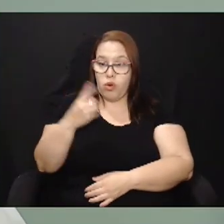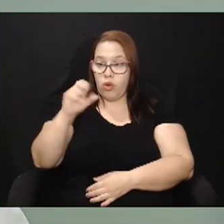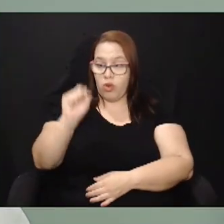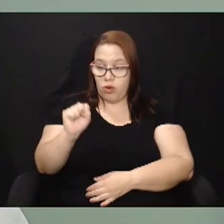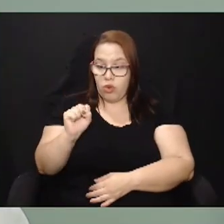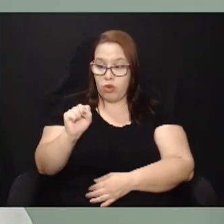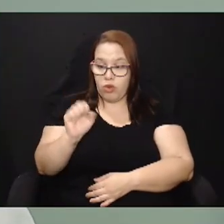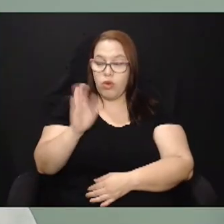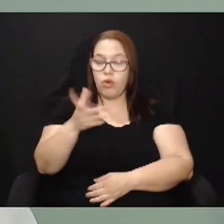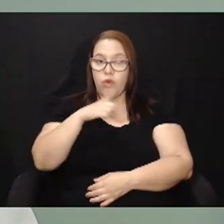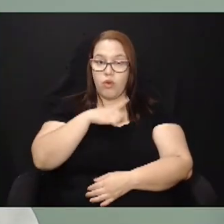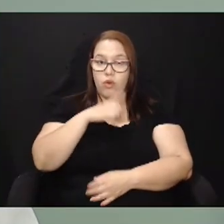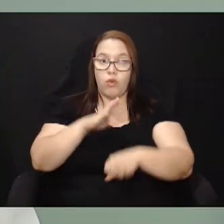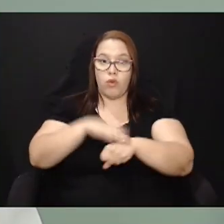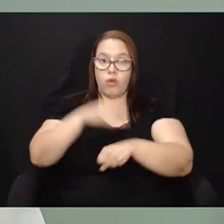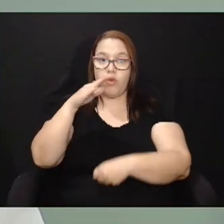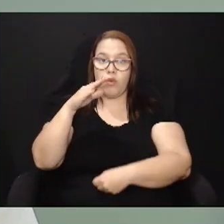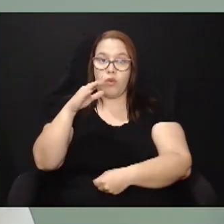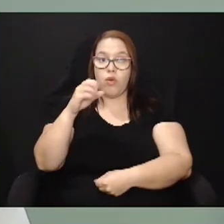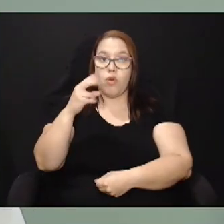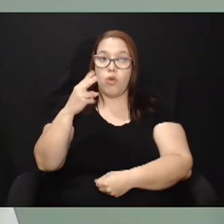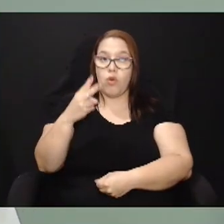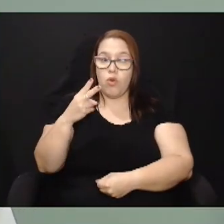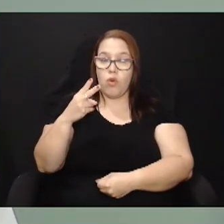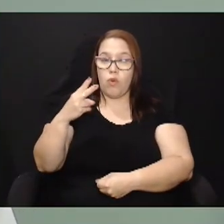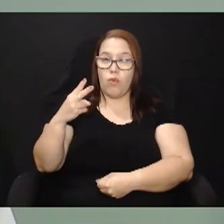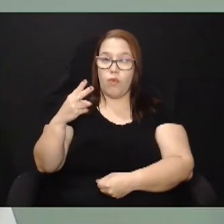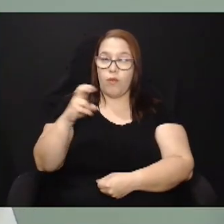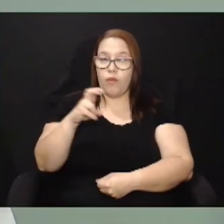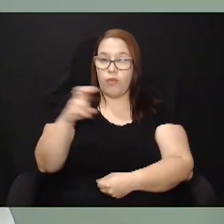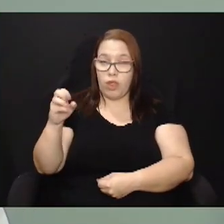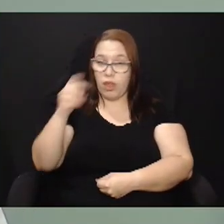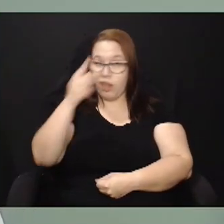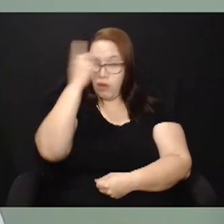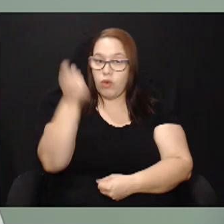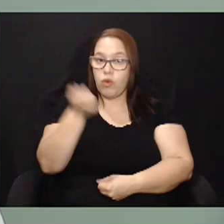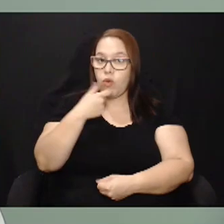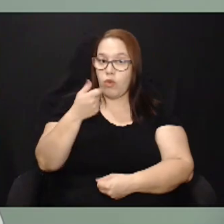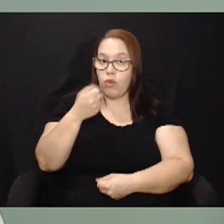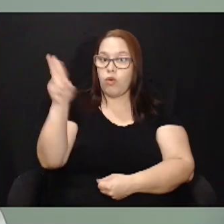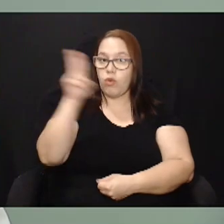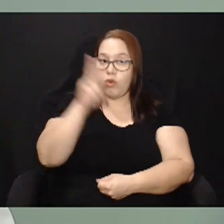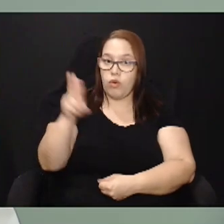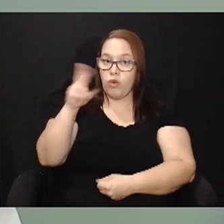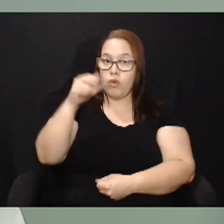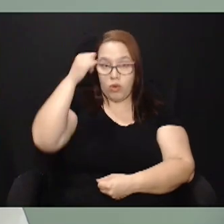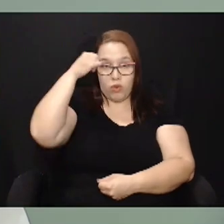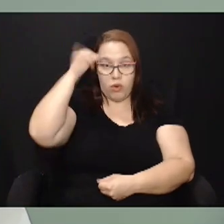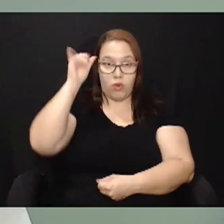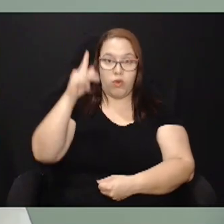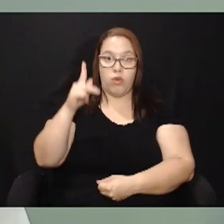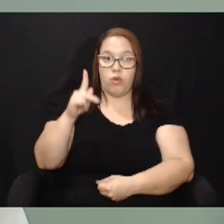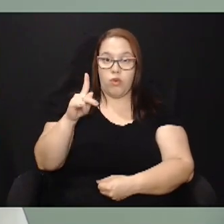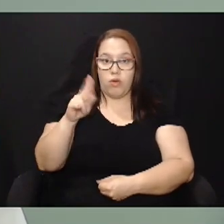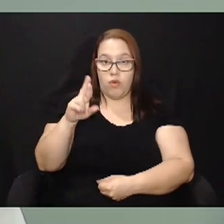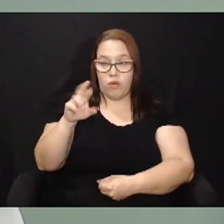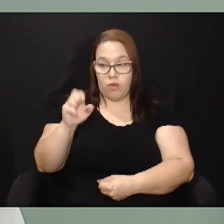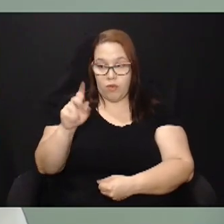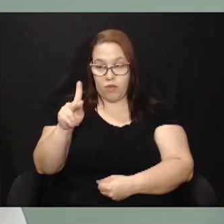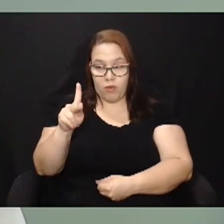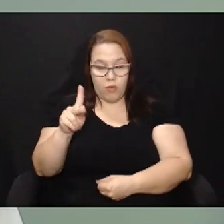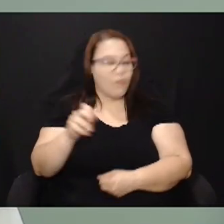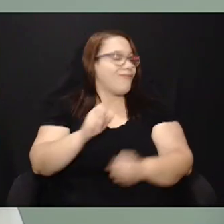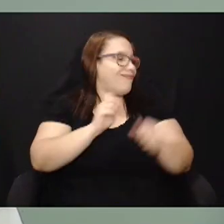temos mais de 2.200 pessoas em uso desse medicamento de prevenção prévia. Okay? Tá certo,